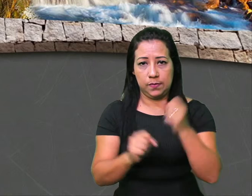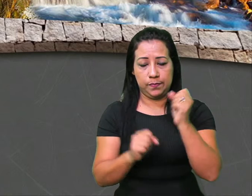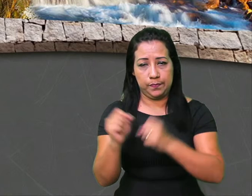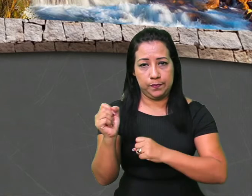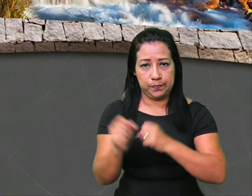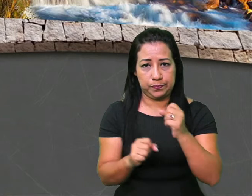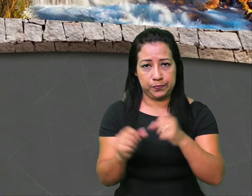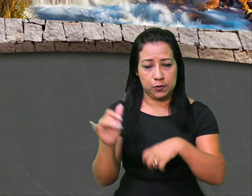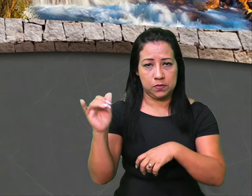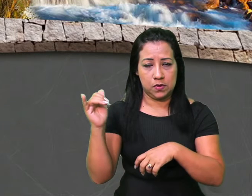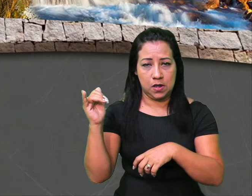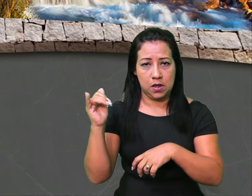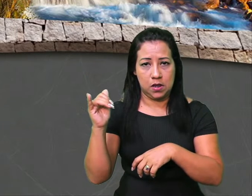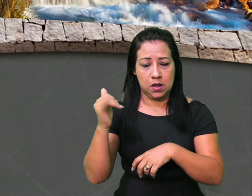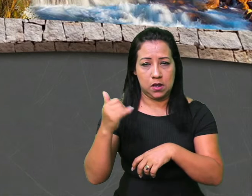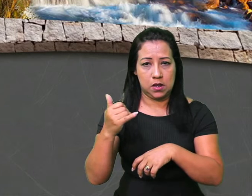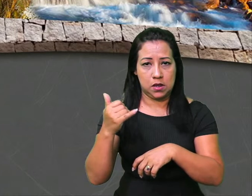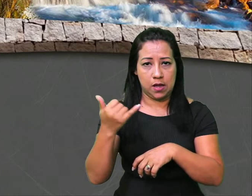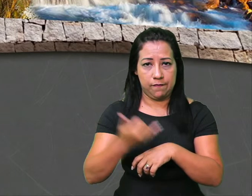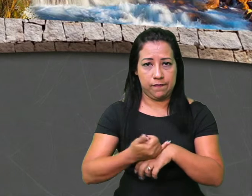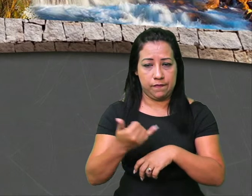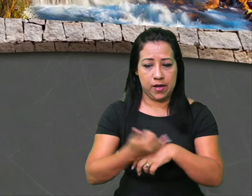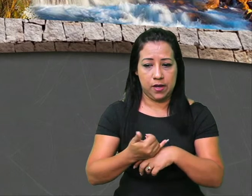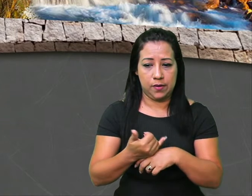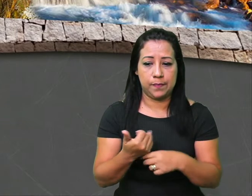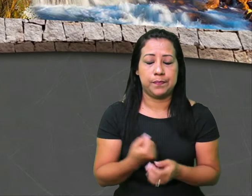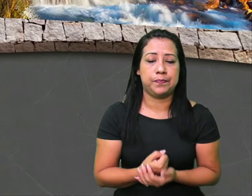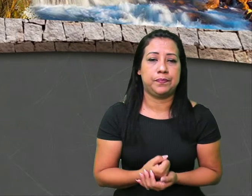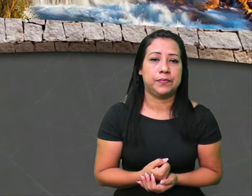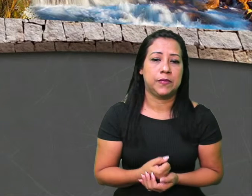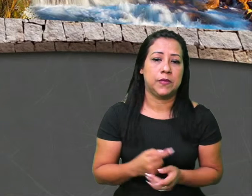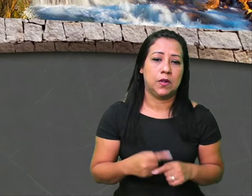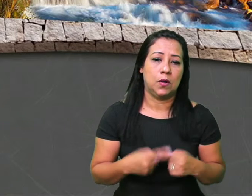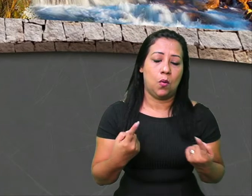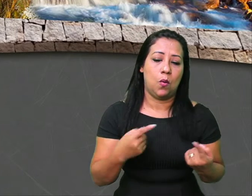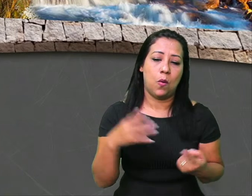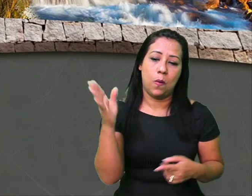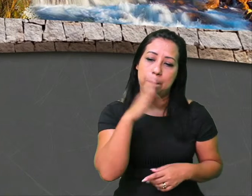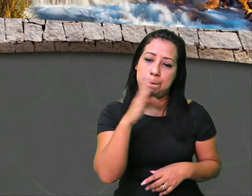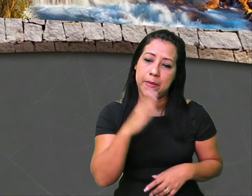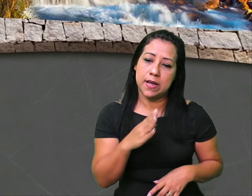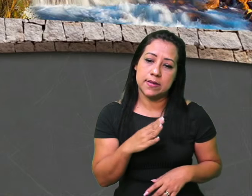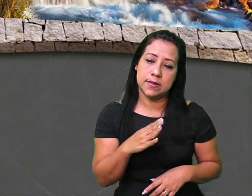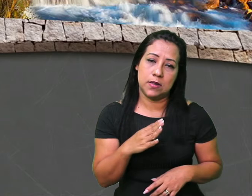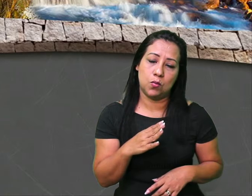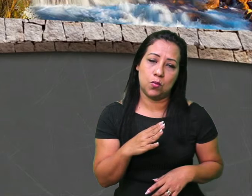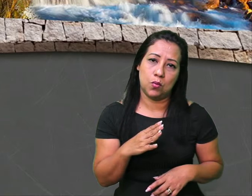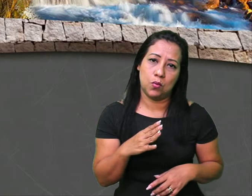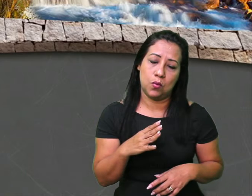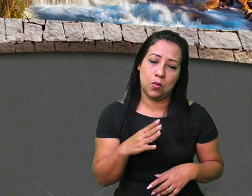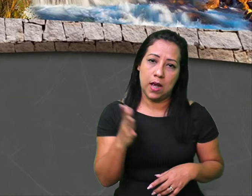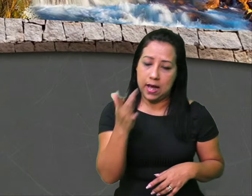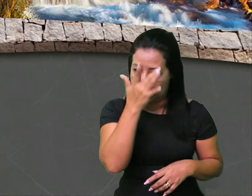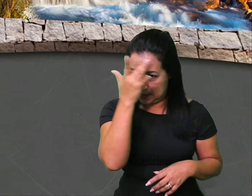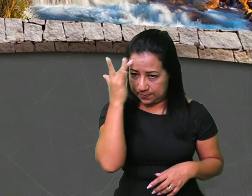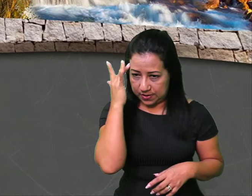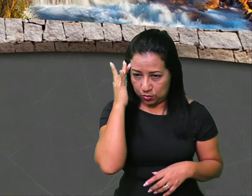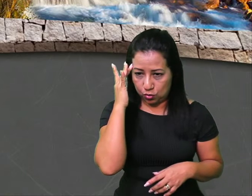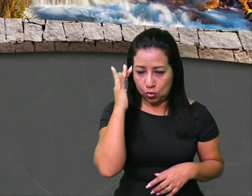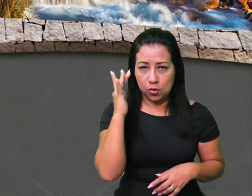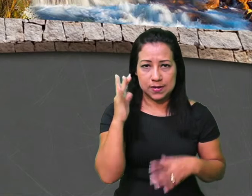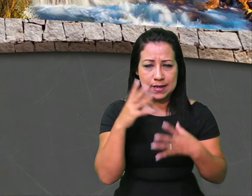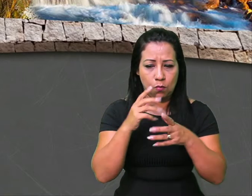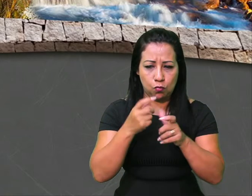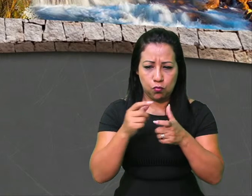Brasil totalmente no campo. Totalmente não, está errado, tá? A maioria no campo. Pouca gente morando